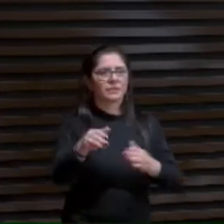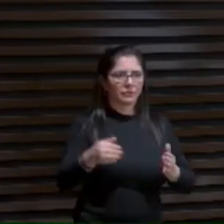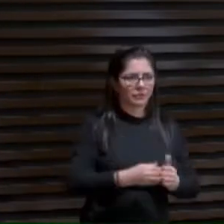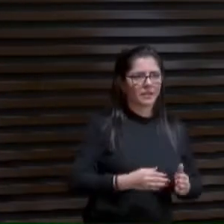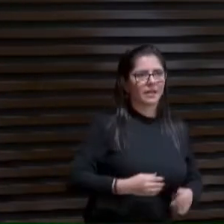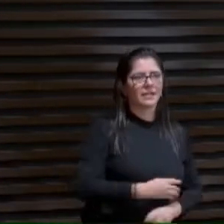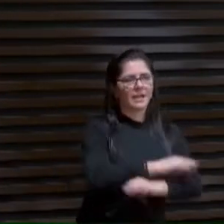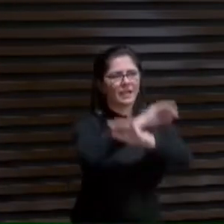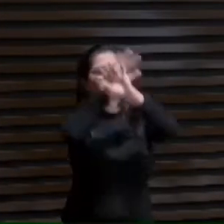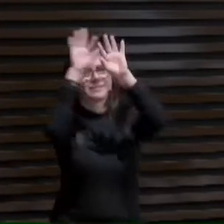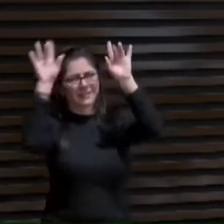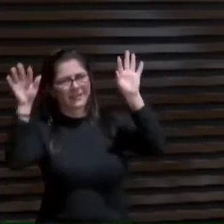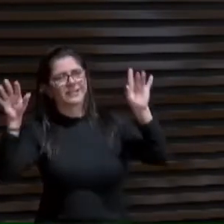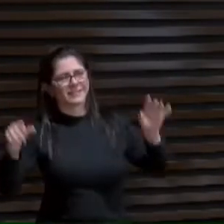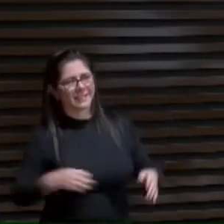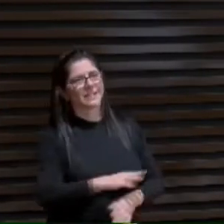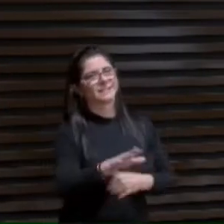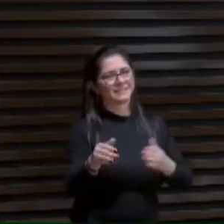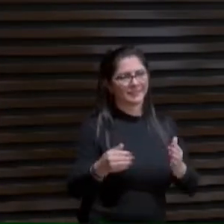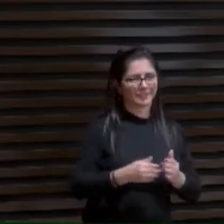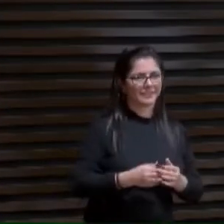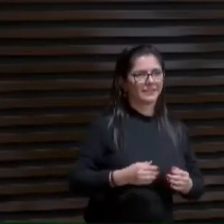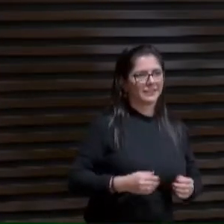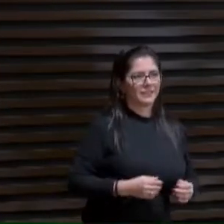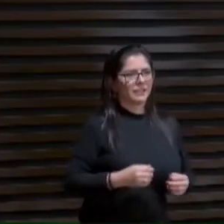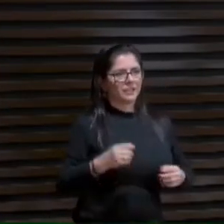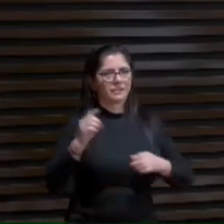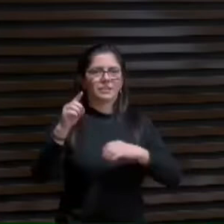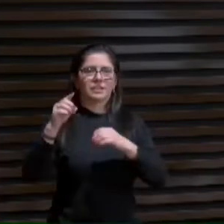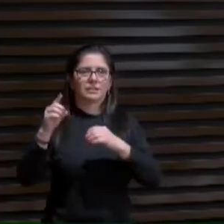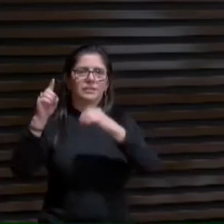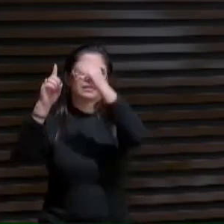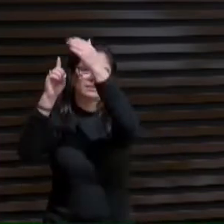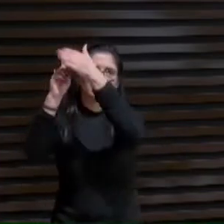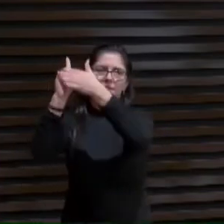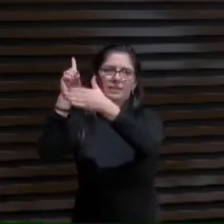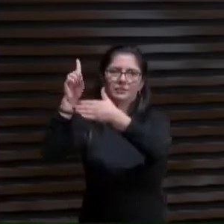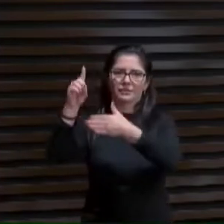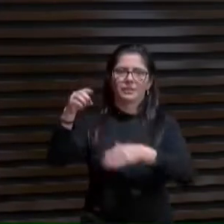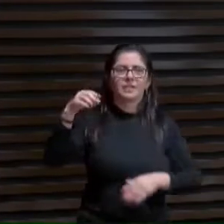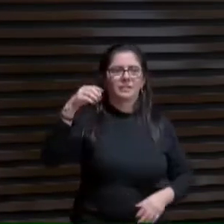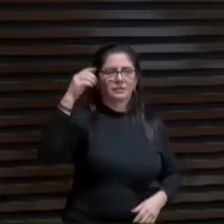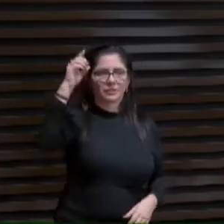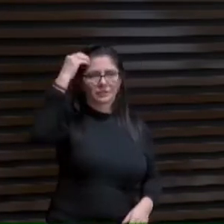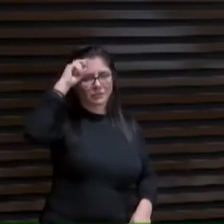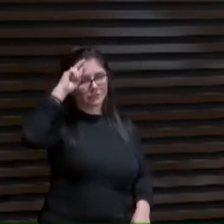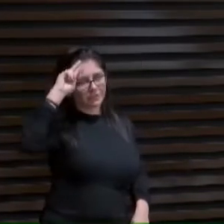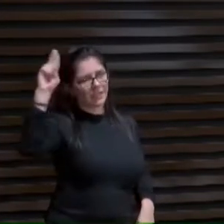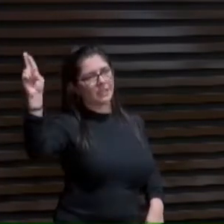e toda a glória. Viva o Senhor nosso